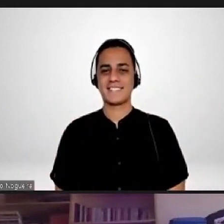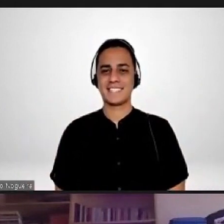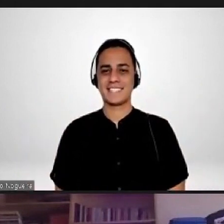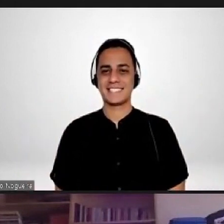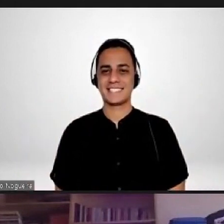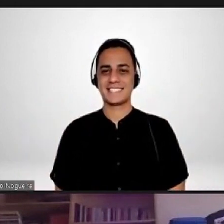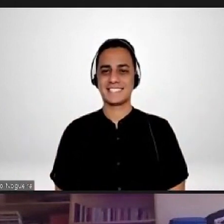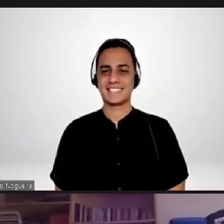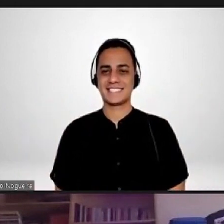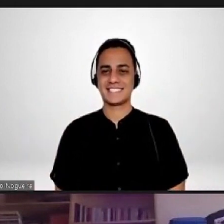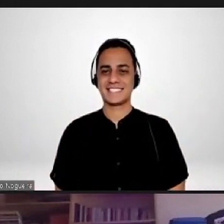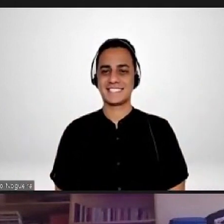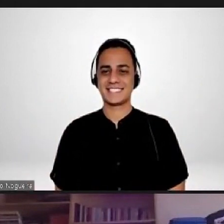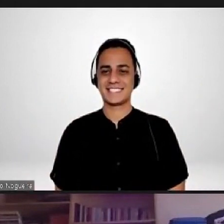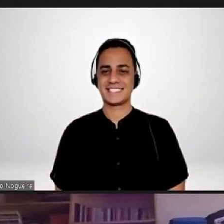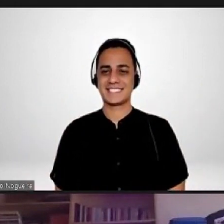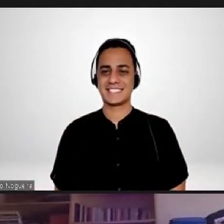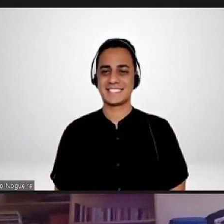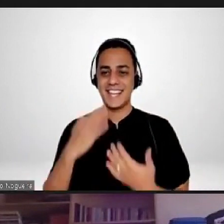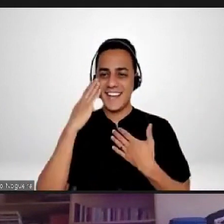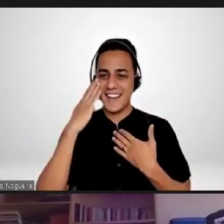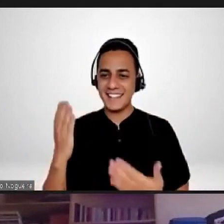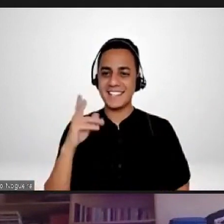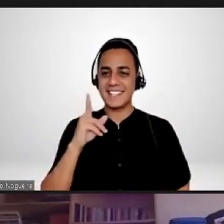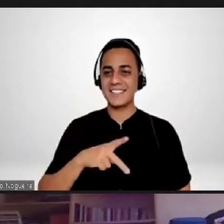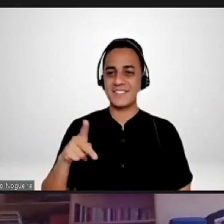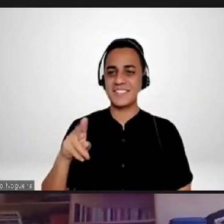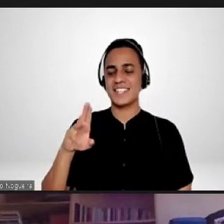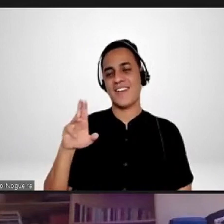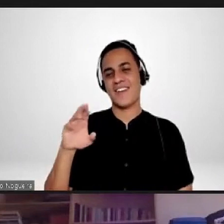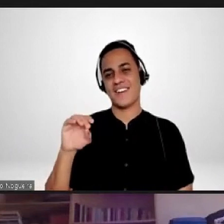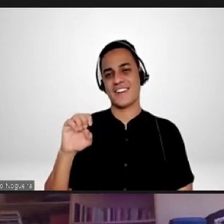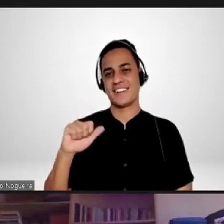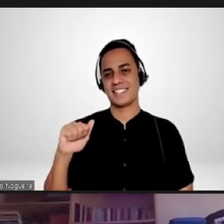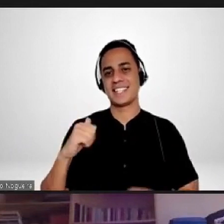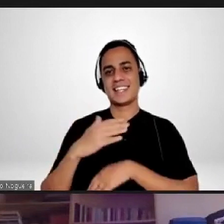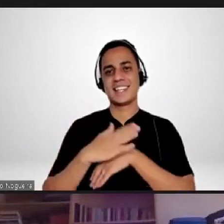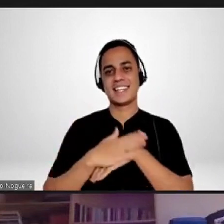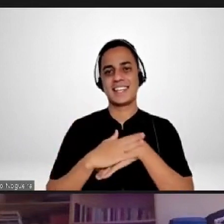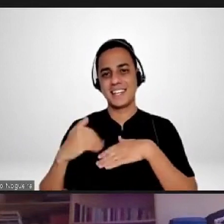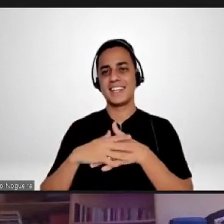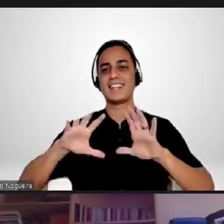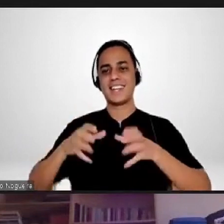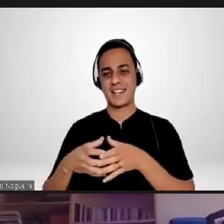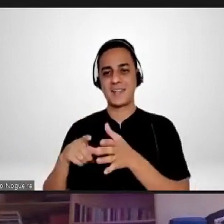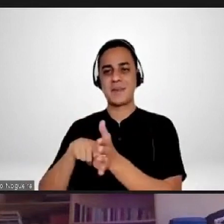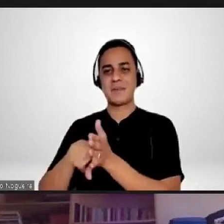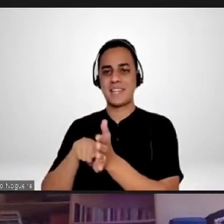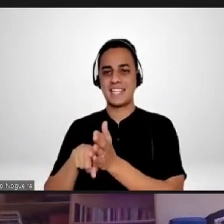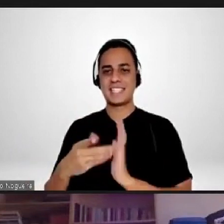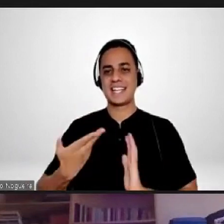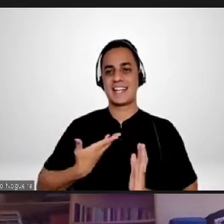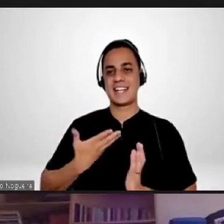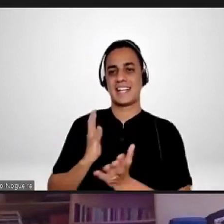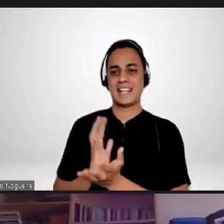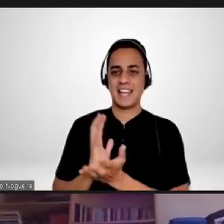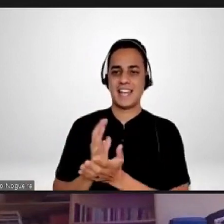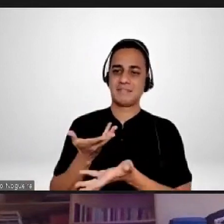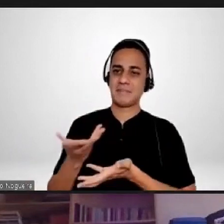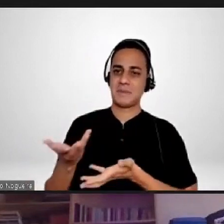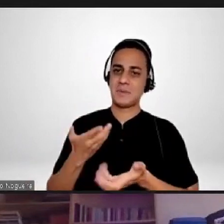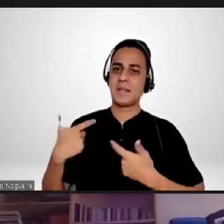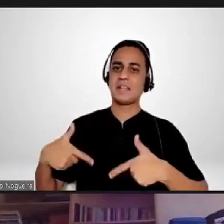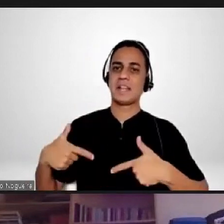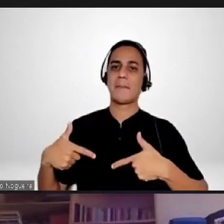eu agradeço muito a professora Rosa, minha colega querida, colega de grupo de pesquisa, desenvolvemos esse